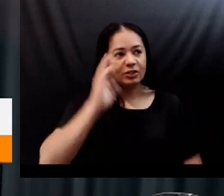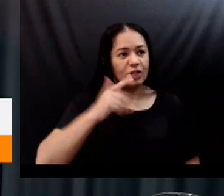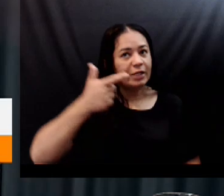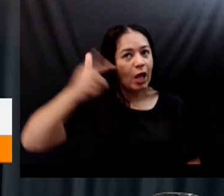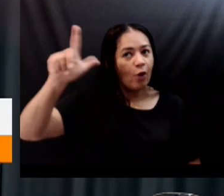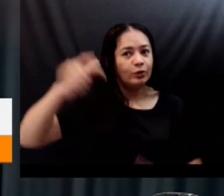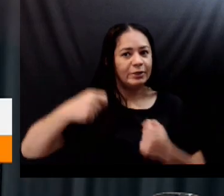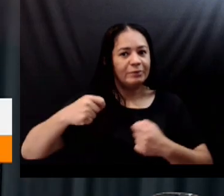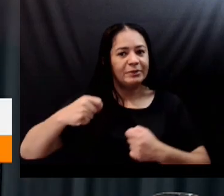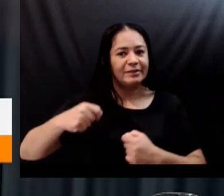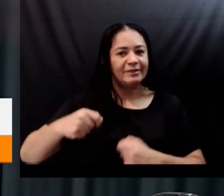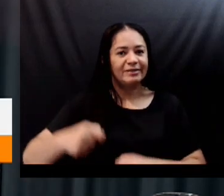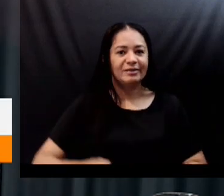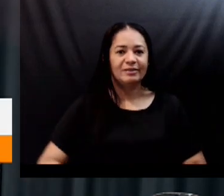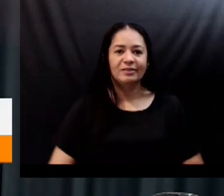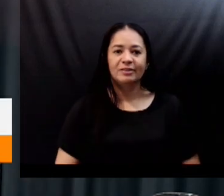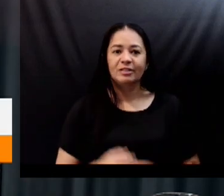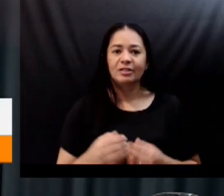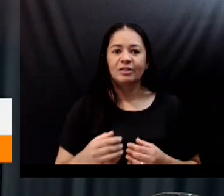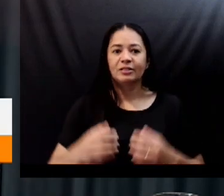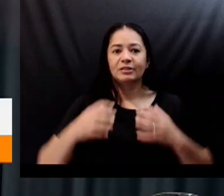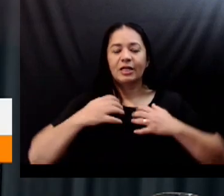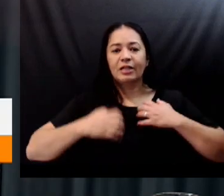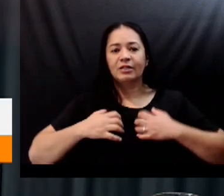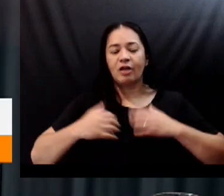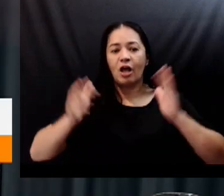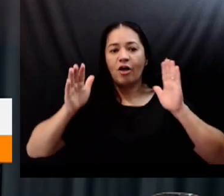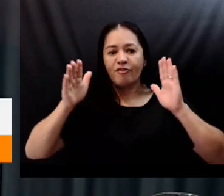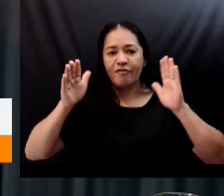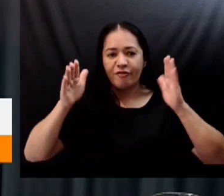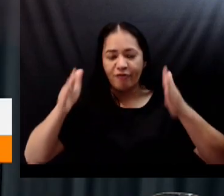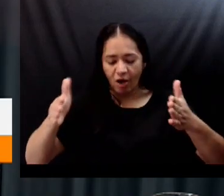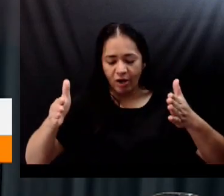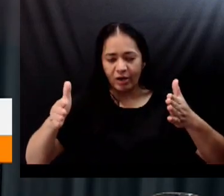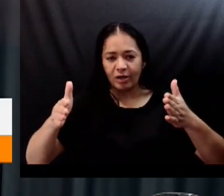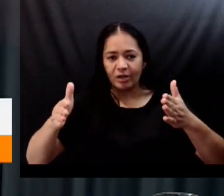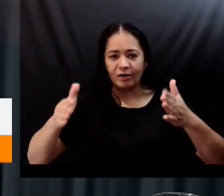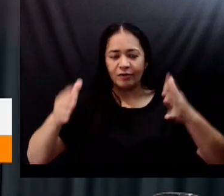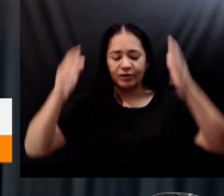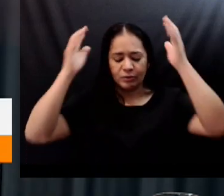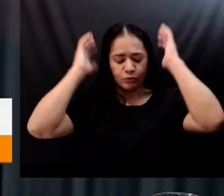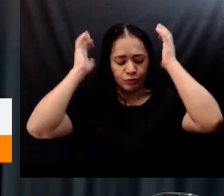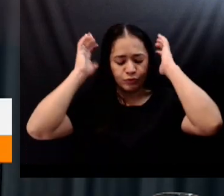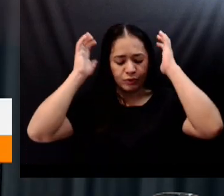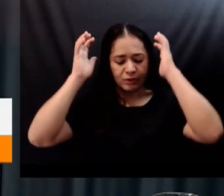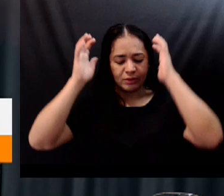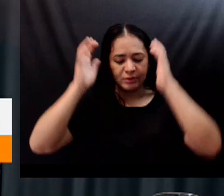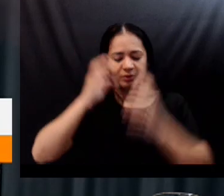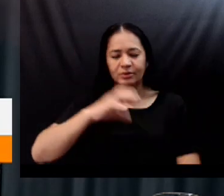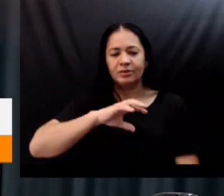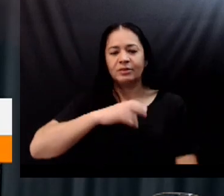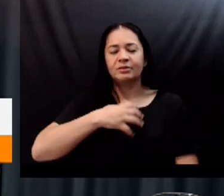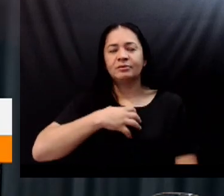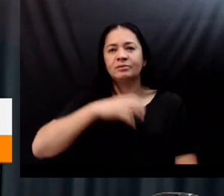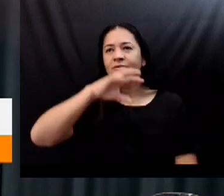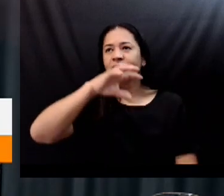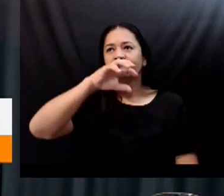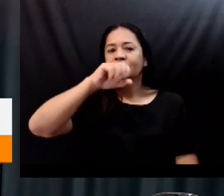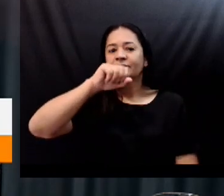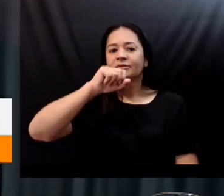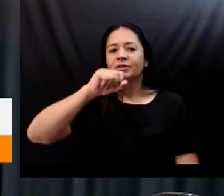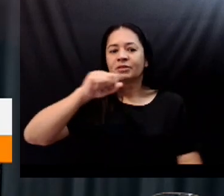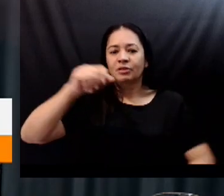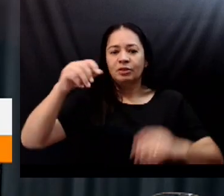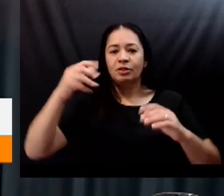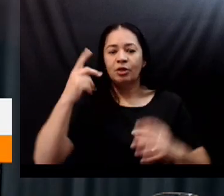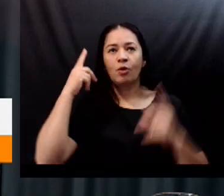Quando você tá tomando banho, foca enquanto você está lavando seu cabelo. Sinta o cheiro do shampoo, sinta o barulho da água caindo em você, sinta